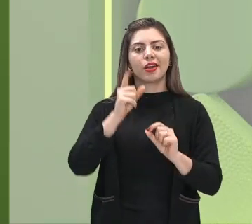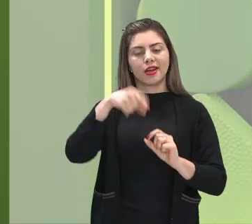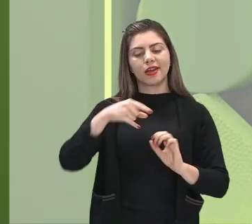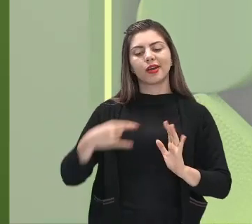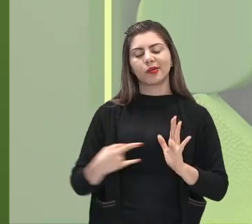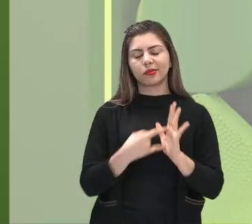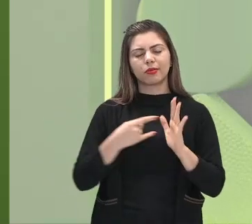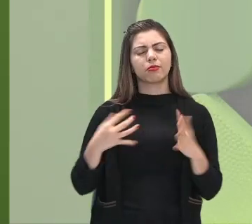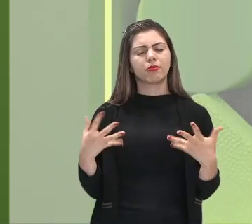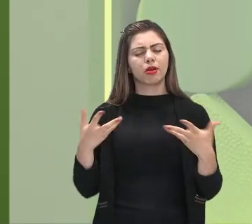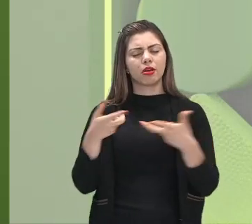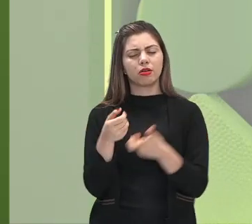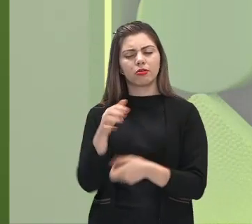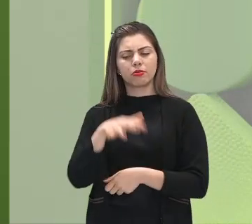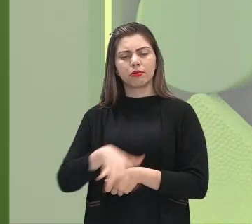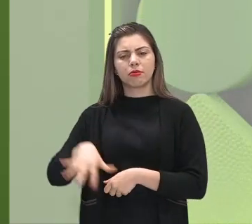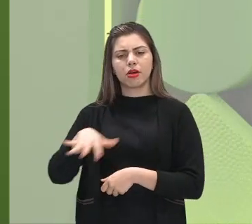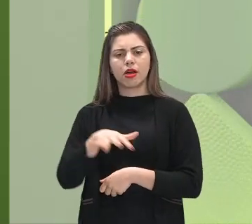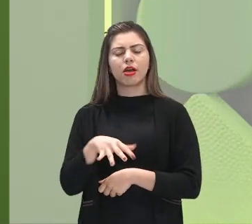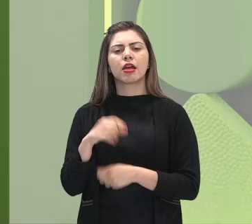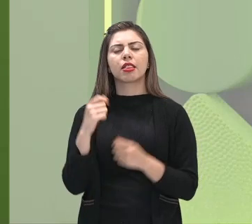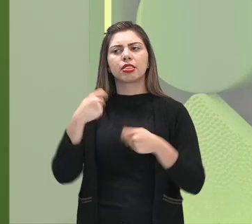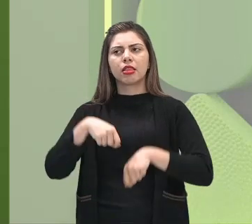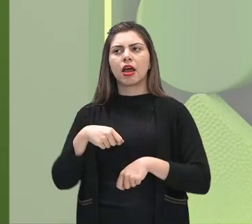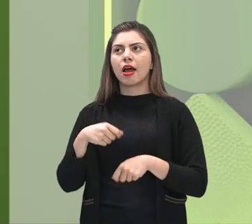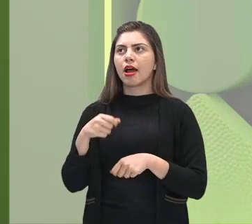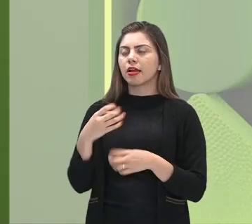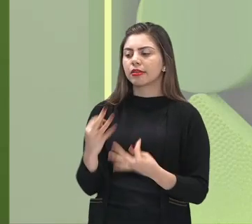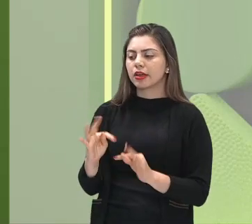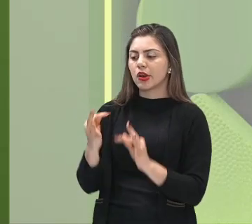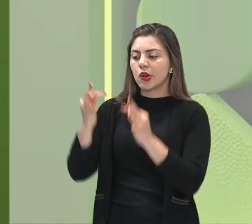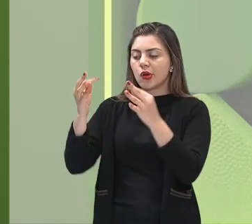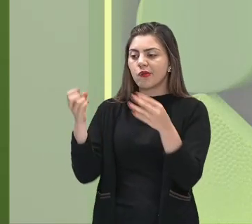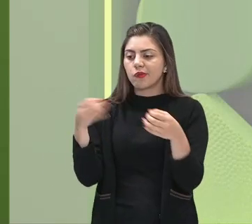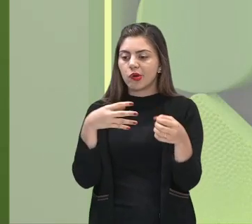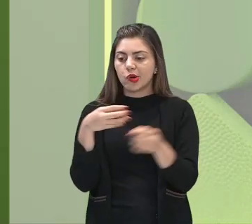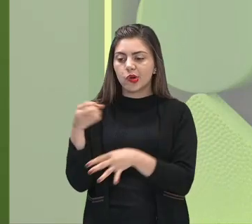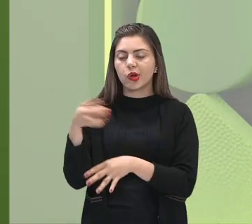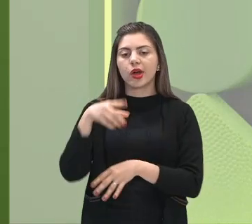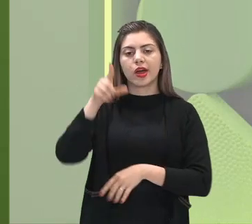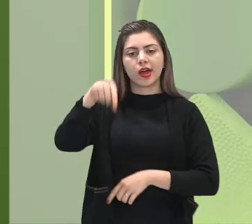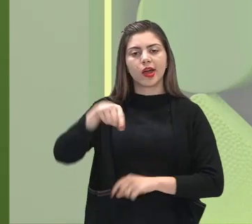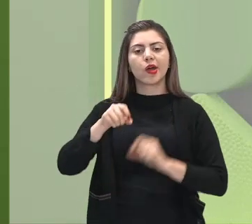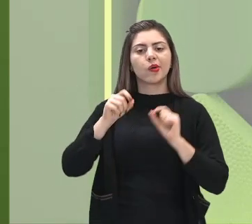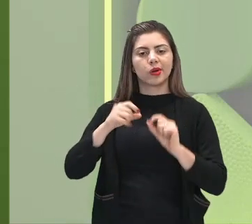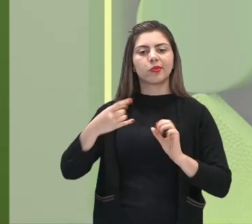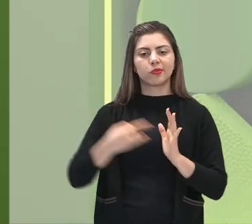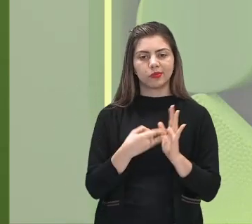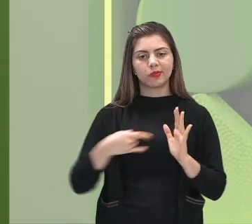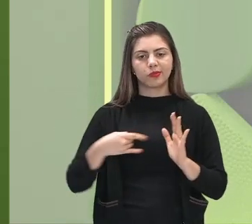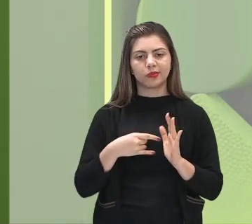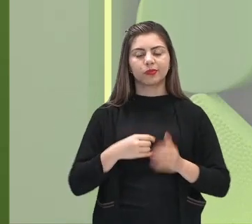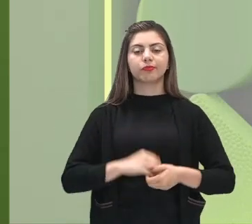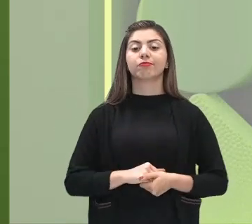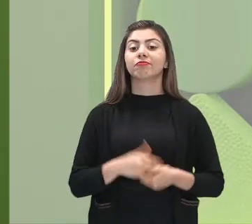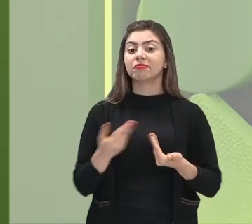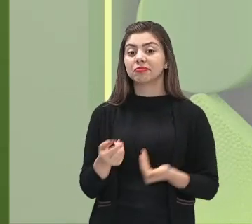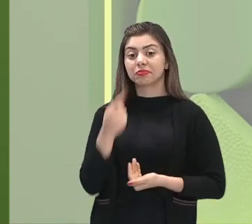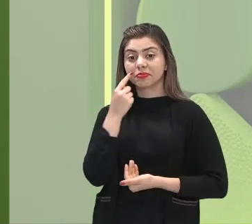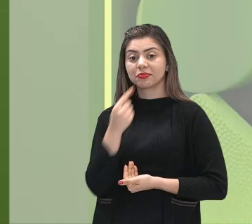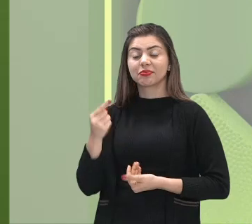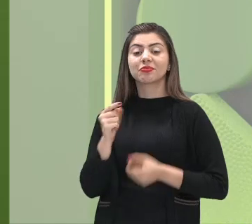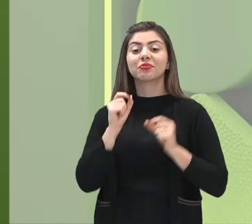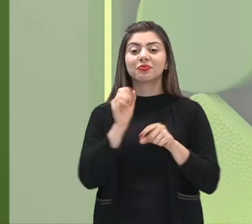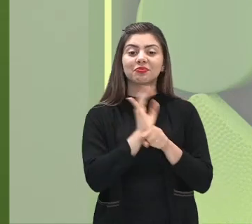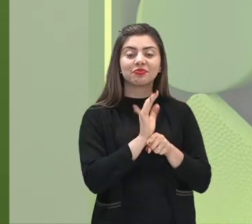que nos dá tantas opções tecnológicas, que é o chamado eletromagnetismo. Então vamos assistir aí ao